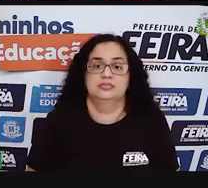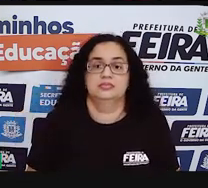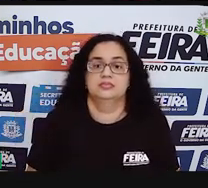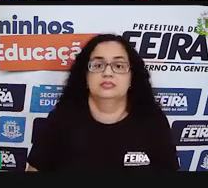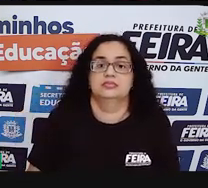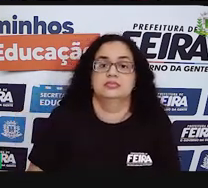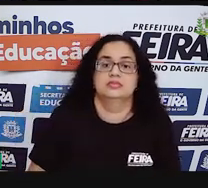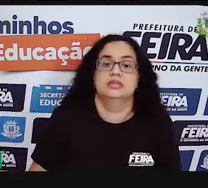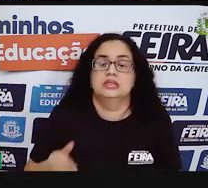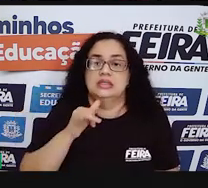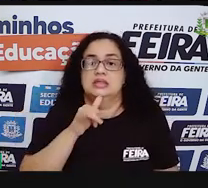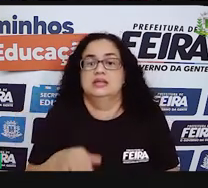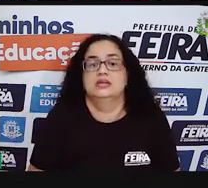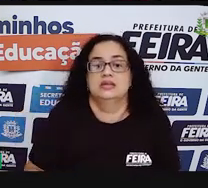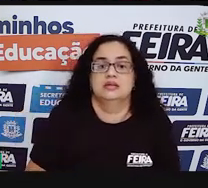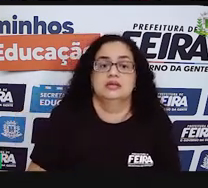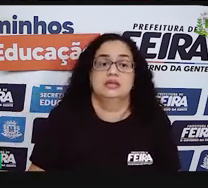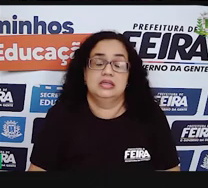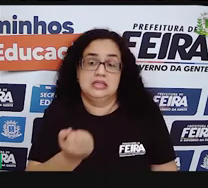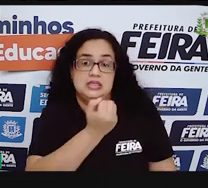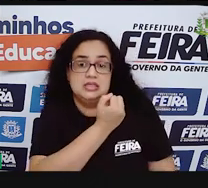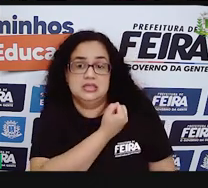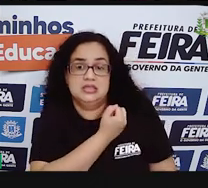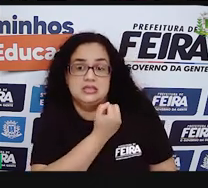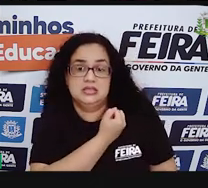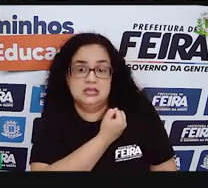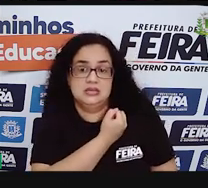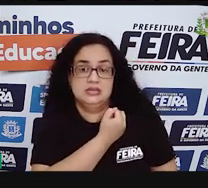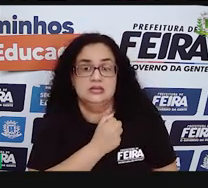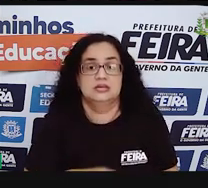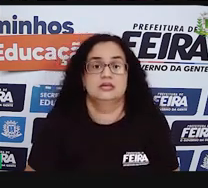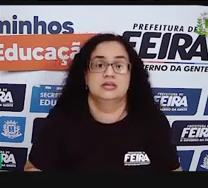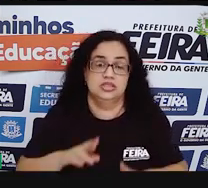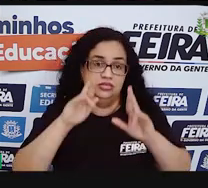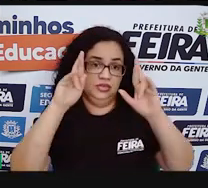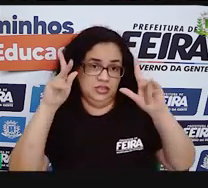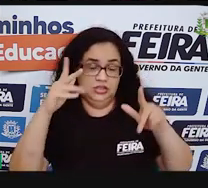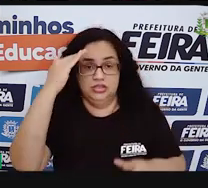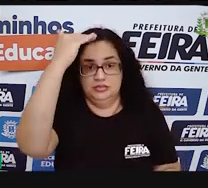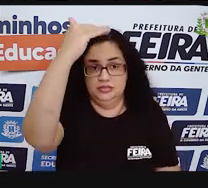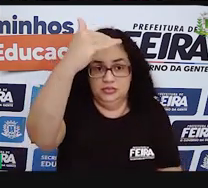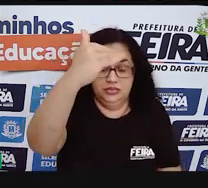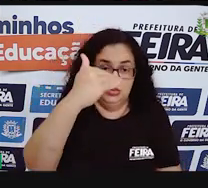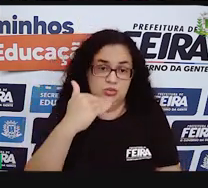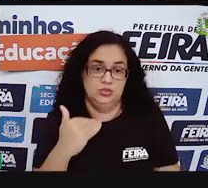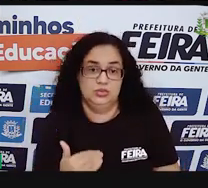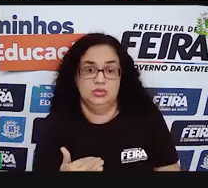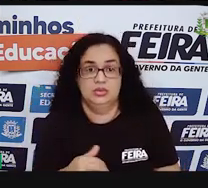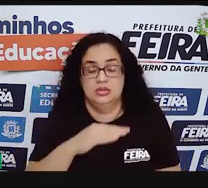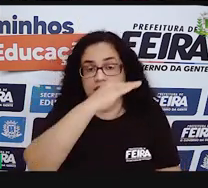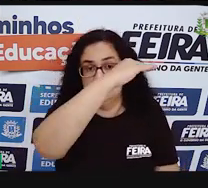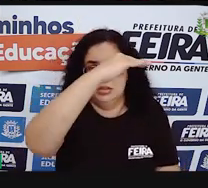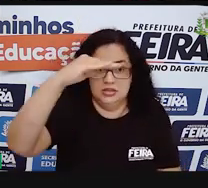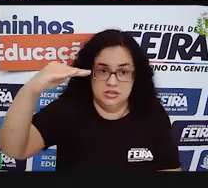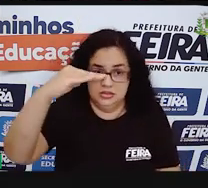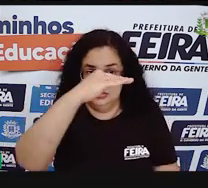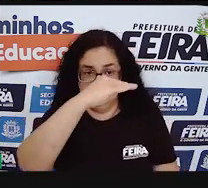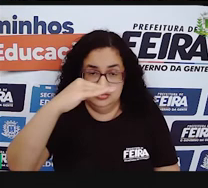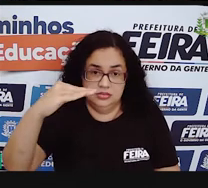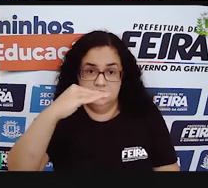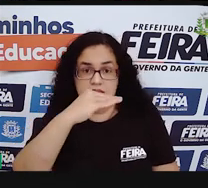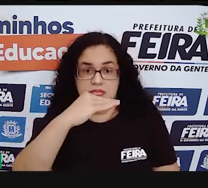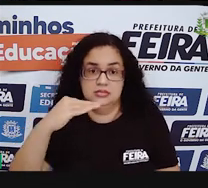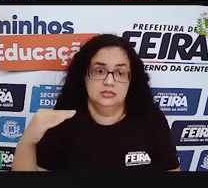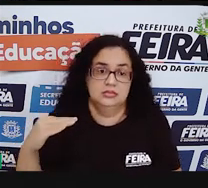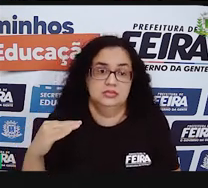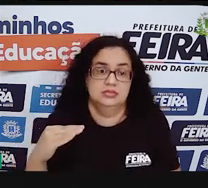Veja só, os mesmos dados em gráficos diferentes. Então, o gráfico pode aparecer aqui, ó, esse outro tipo